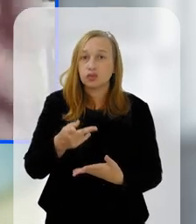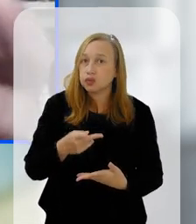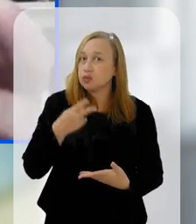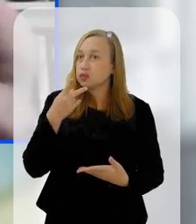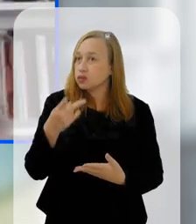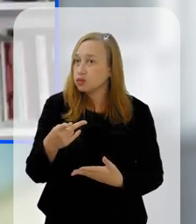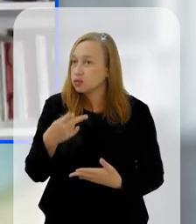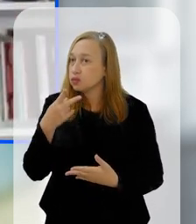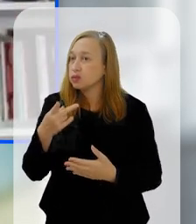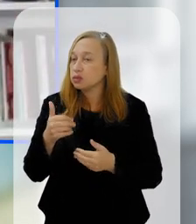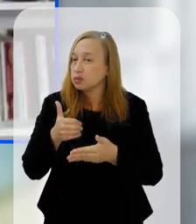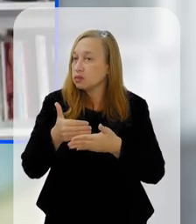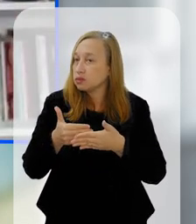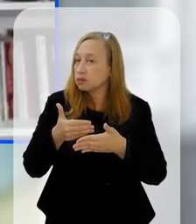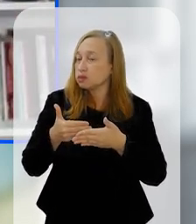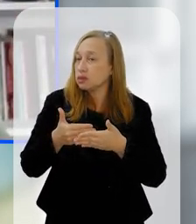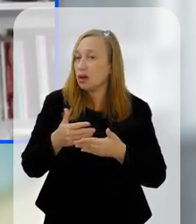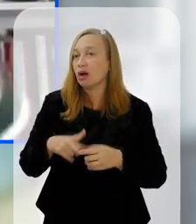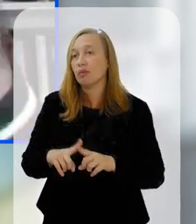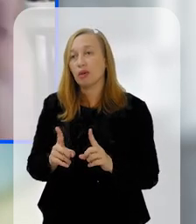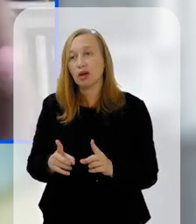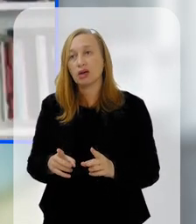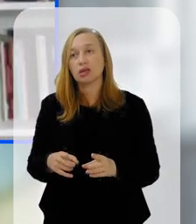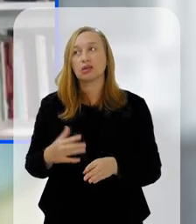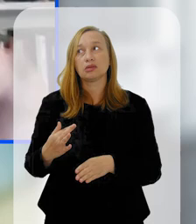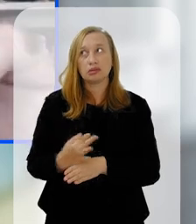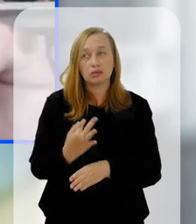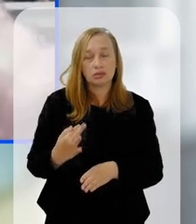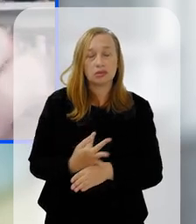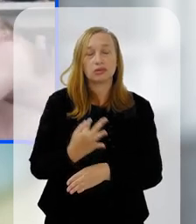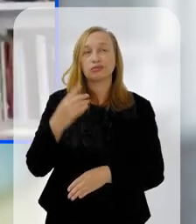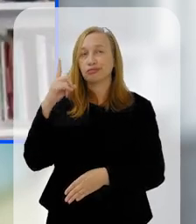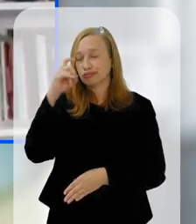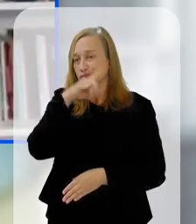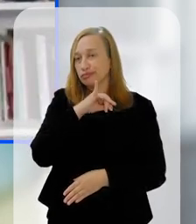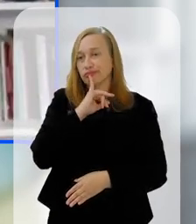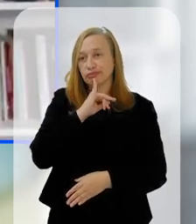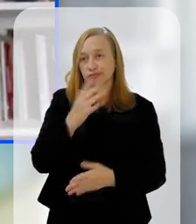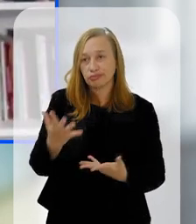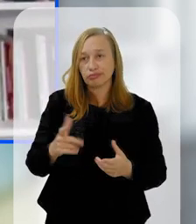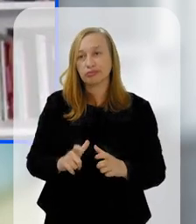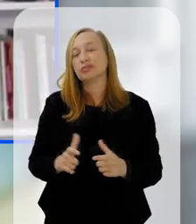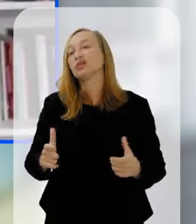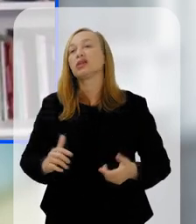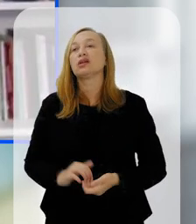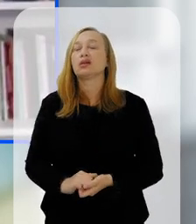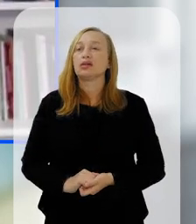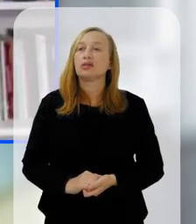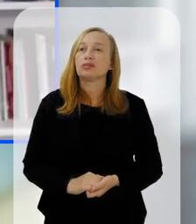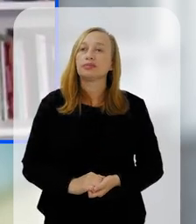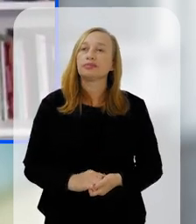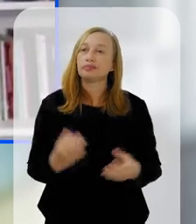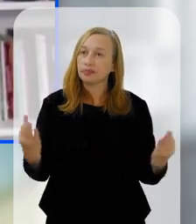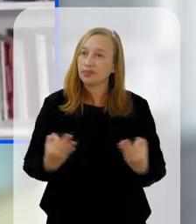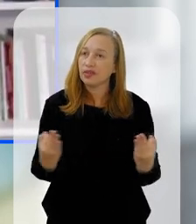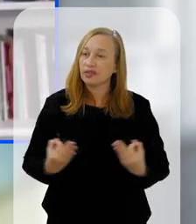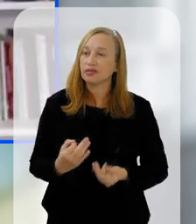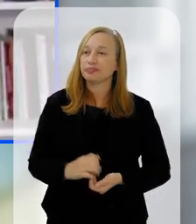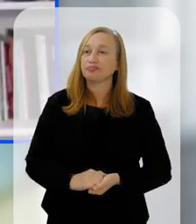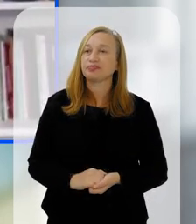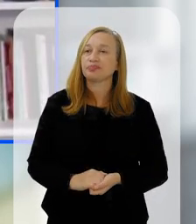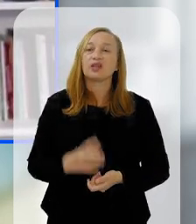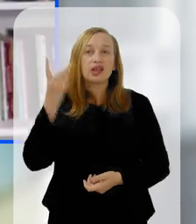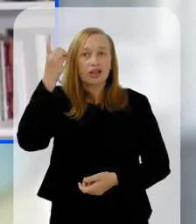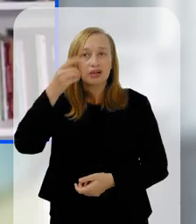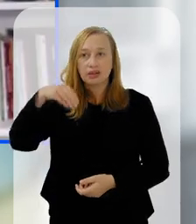me colocar à disposição, tento me aproximar, mas as resistências são infelizmente muito grandes. Muito